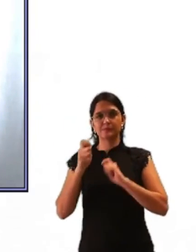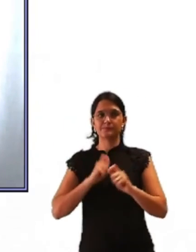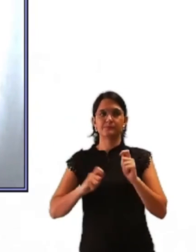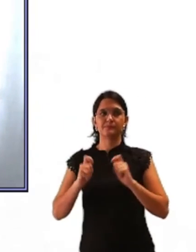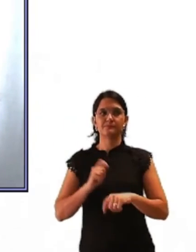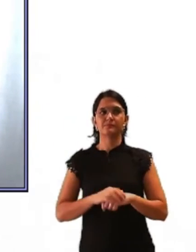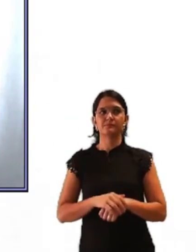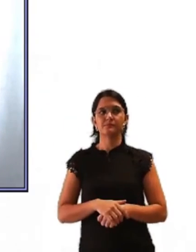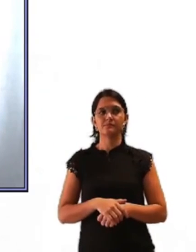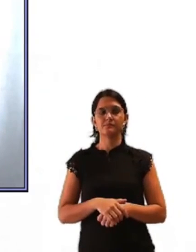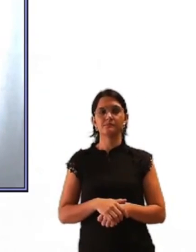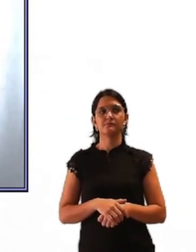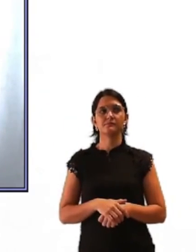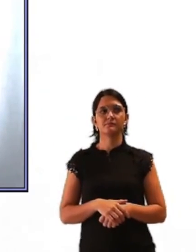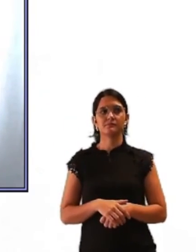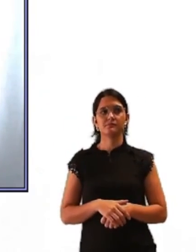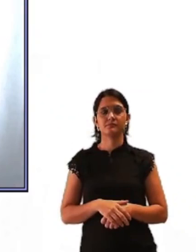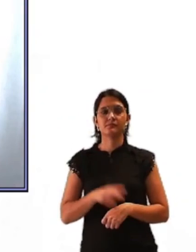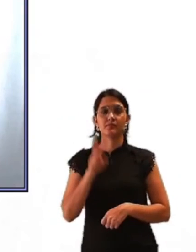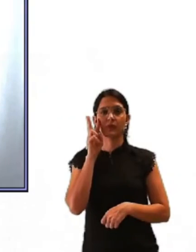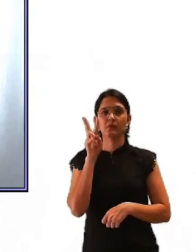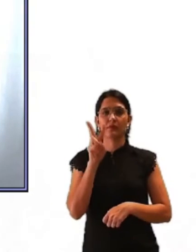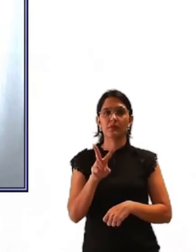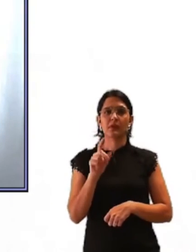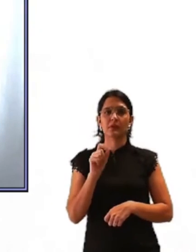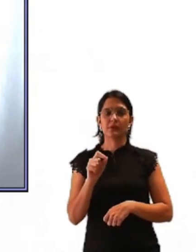Vamos ver aqui.